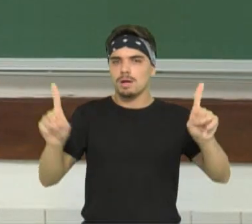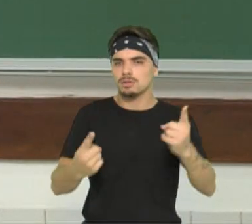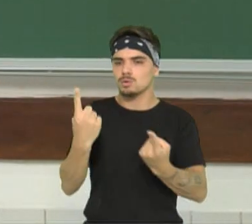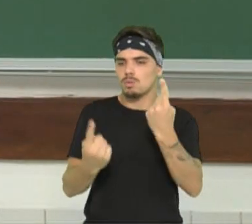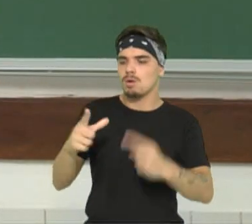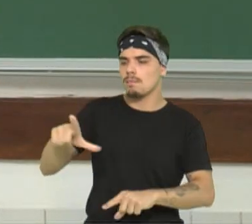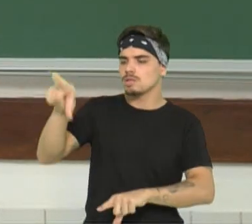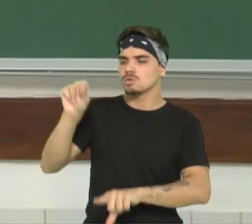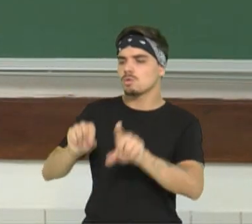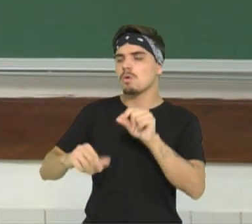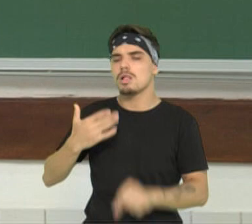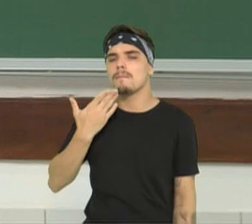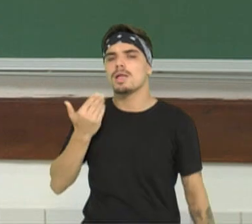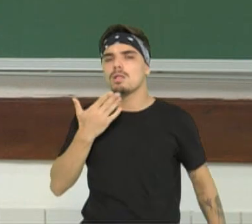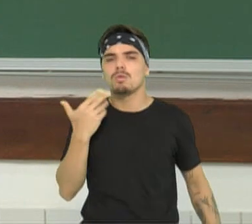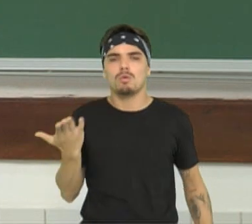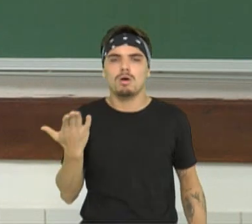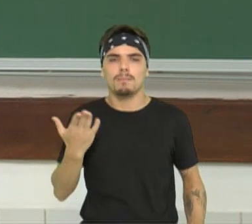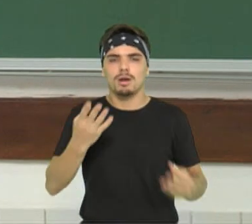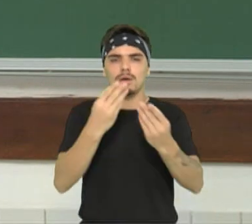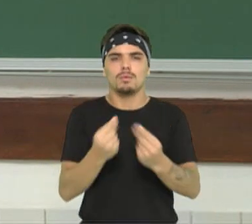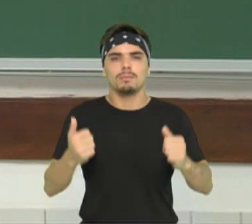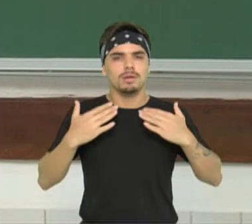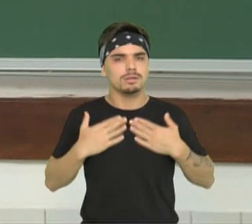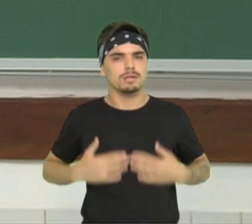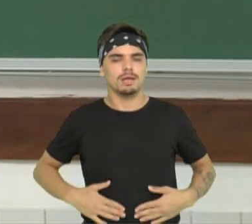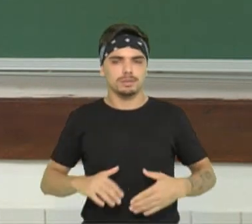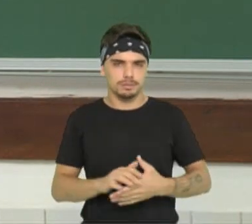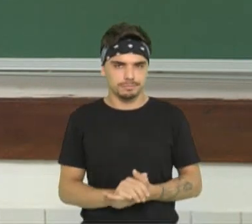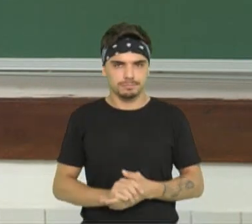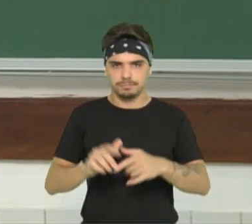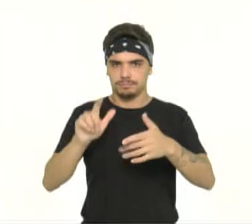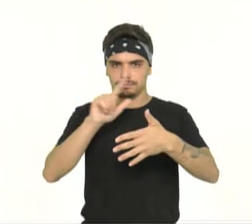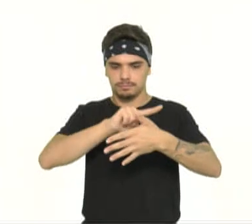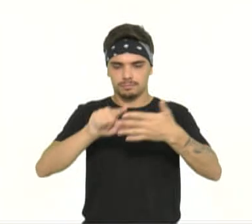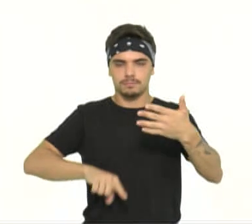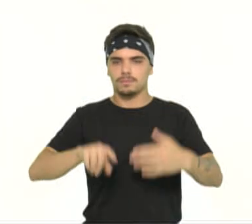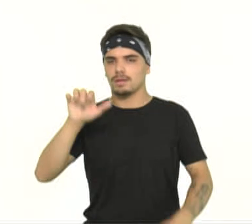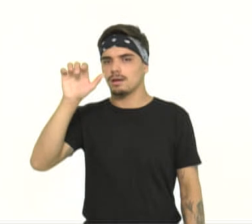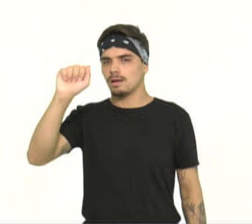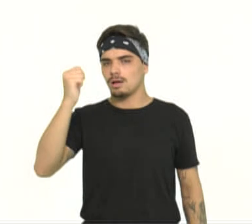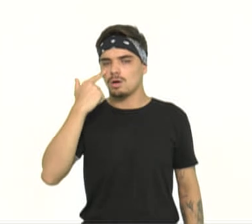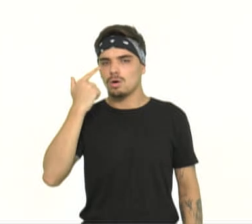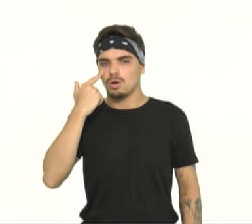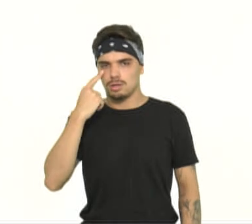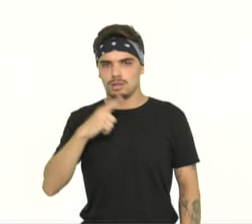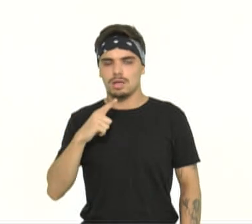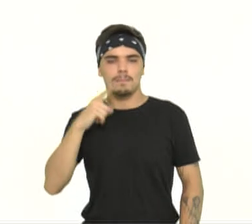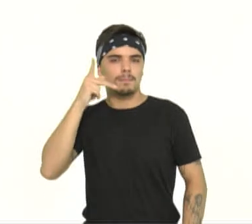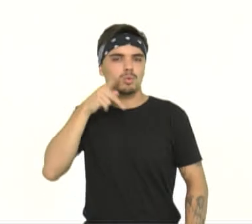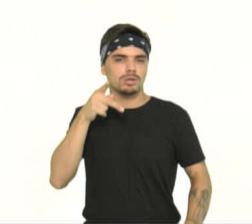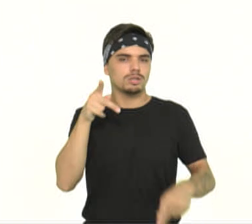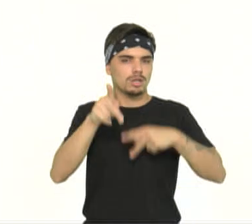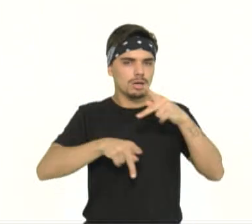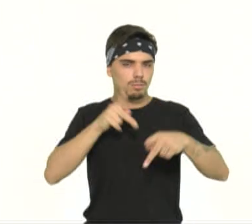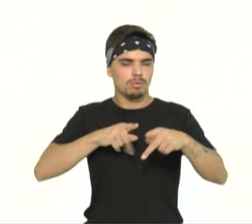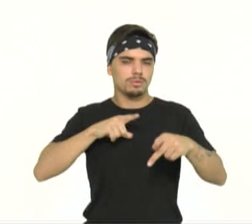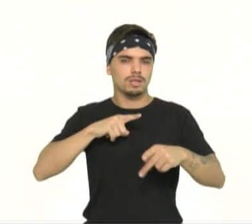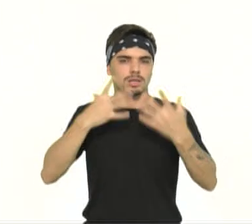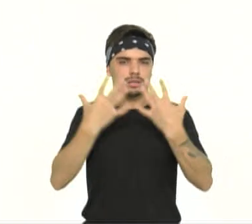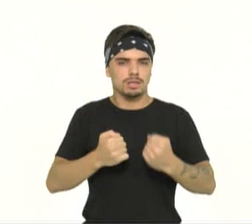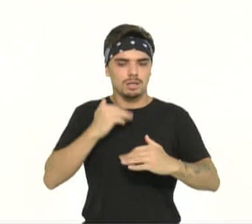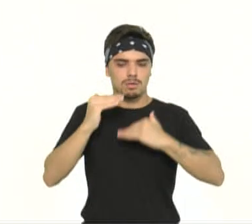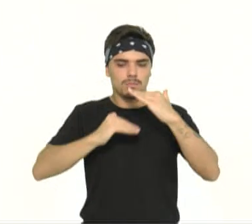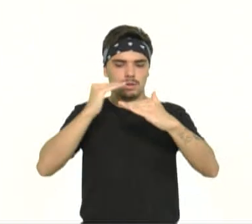alternativa viável para tentar amenizar esses problemas? Letra A. Políticas públicas que considerassem a evolução